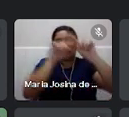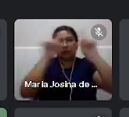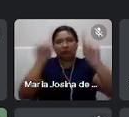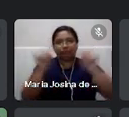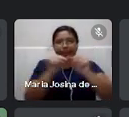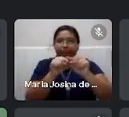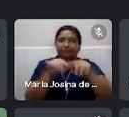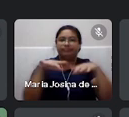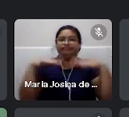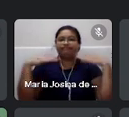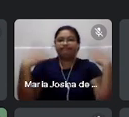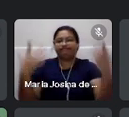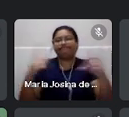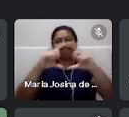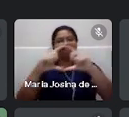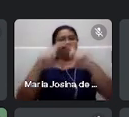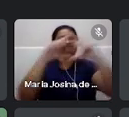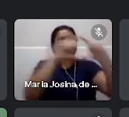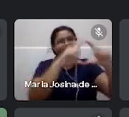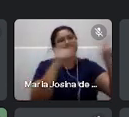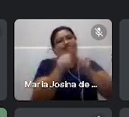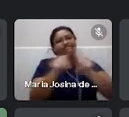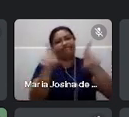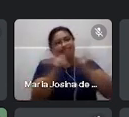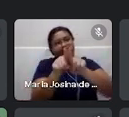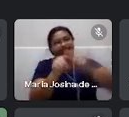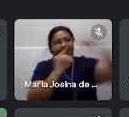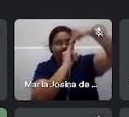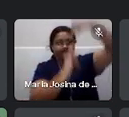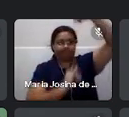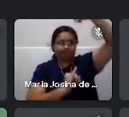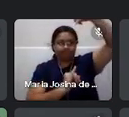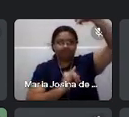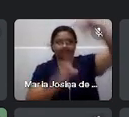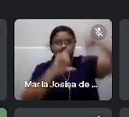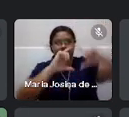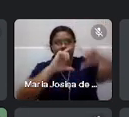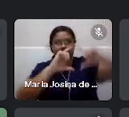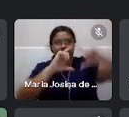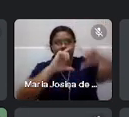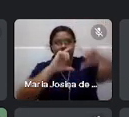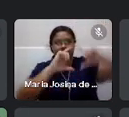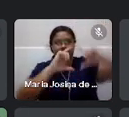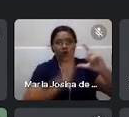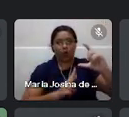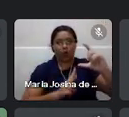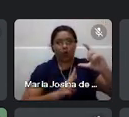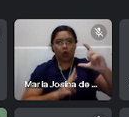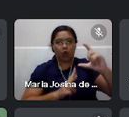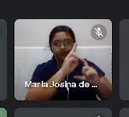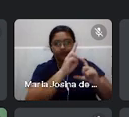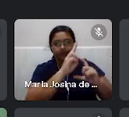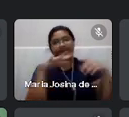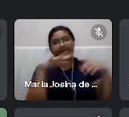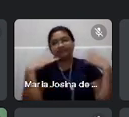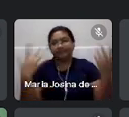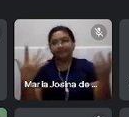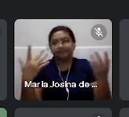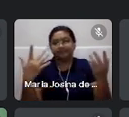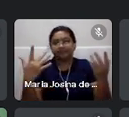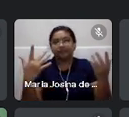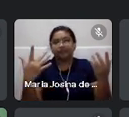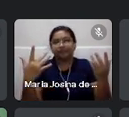o disco ele vai cair necessariamente cortando o lado do quadrado maior.